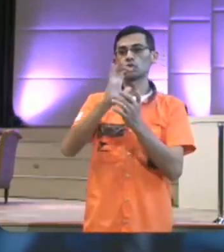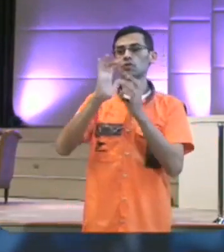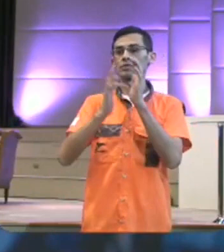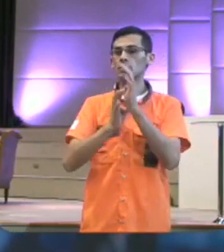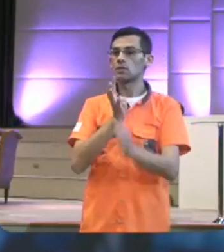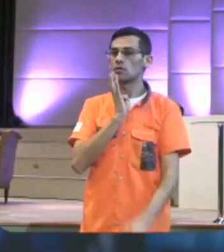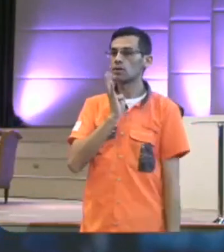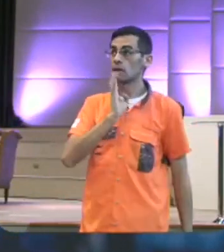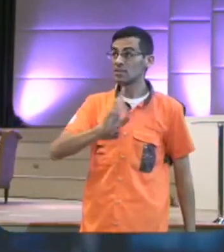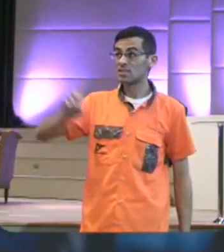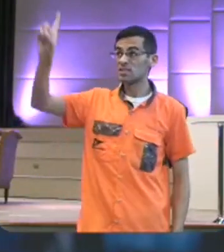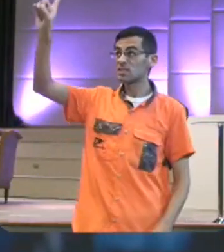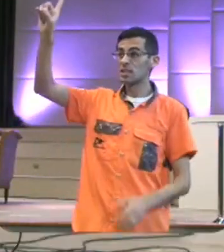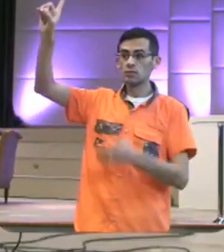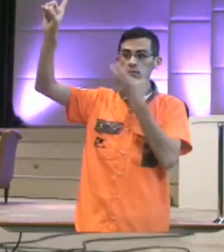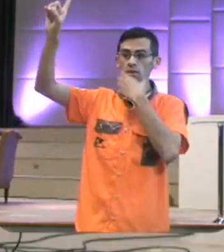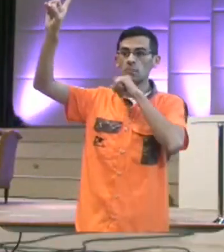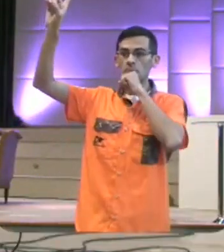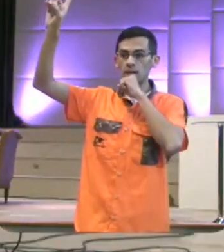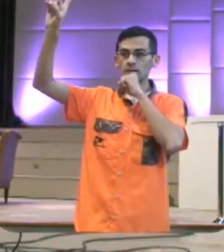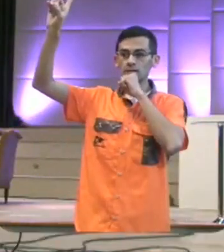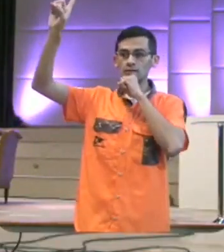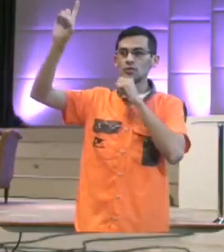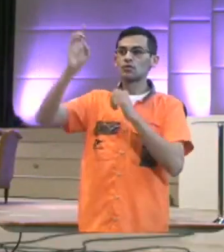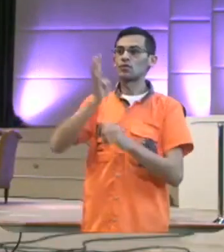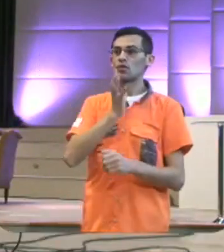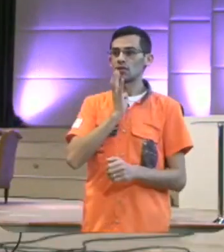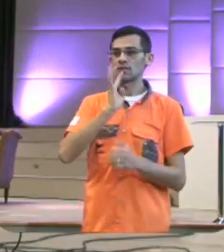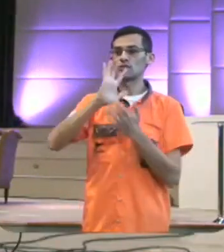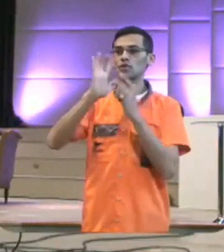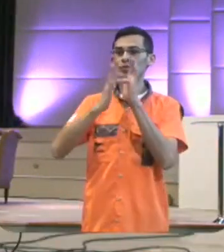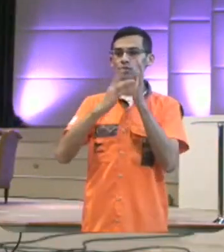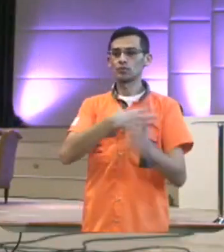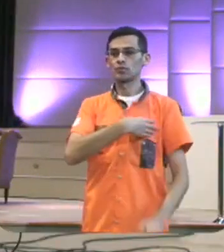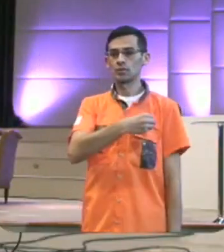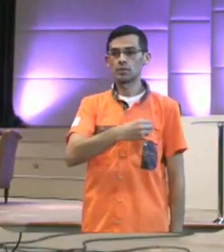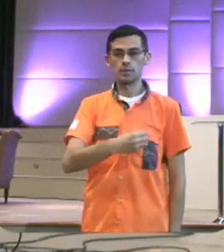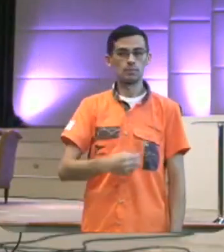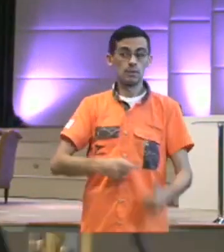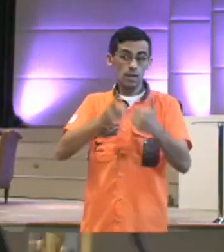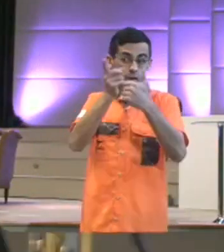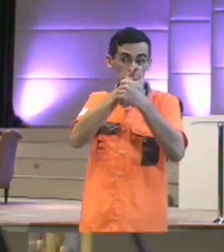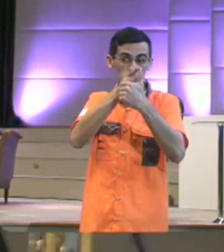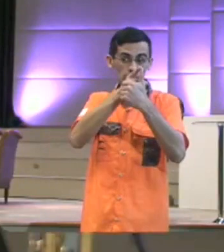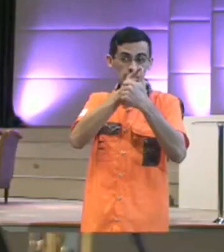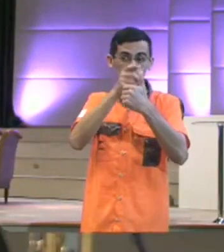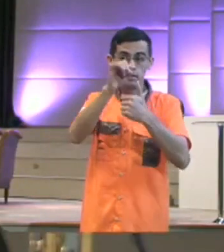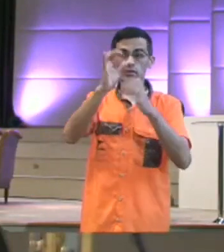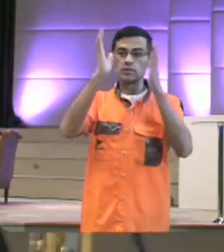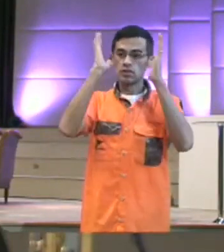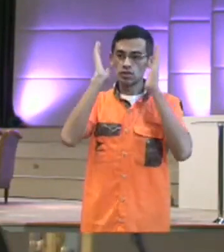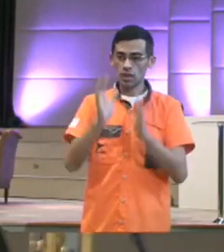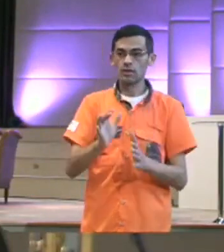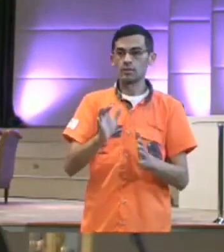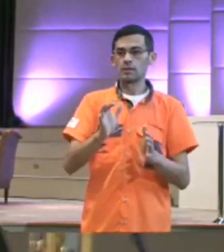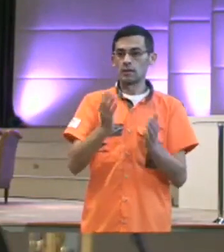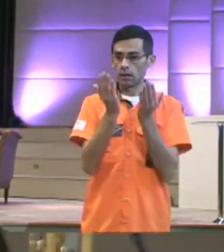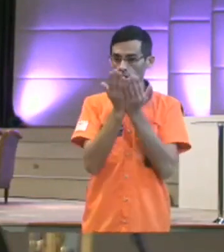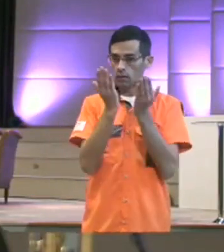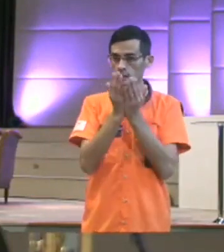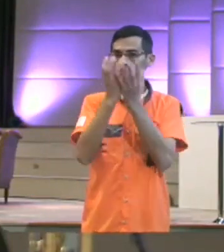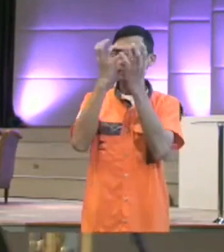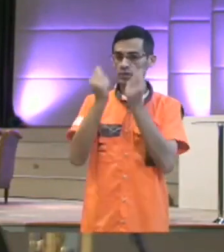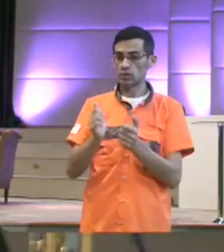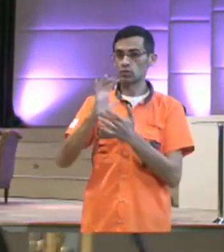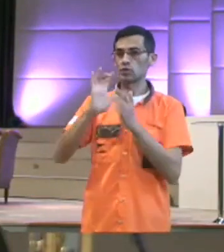o Pai e o Filho. Primeira razão é essa. Olha, se você já nasceu de novo, se